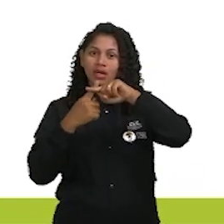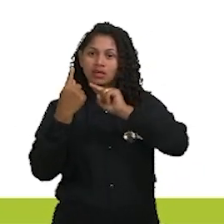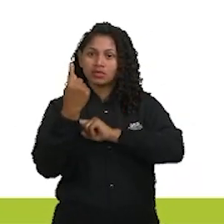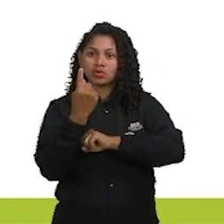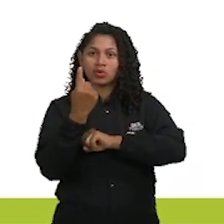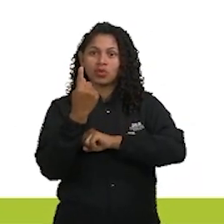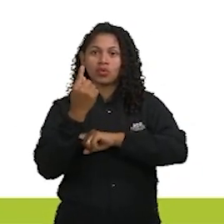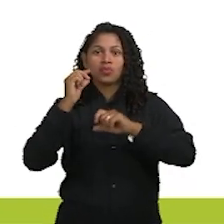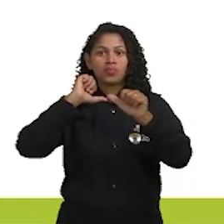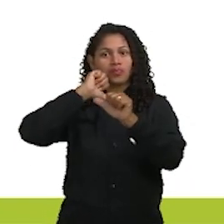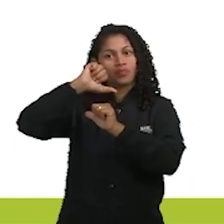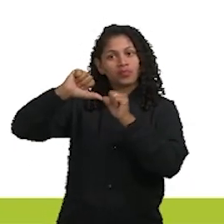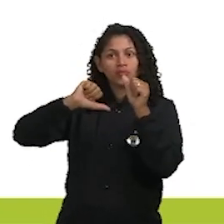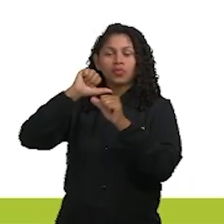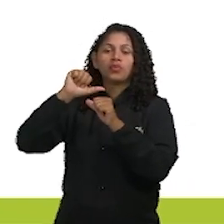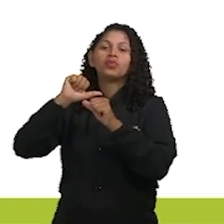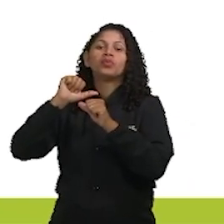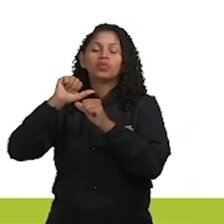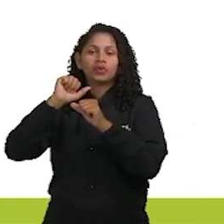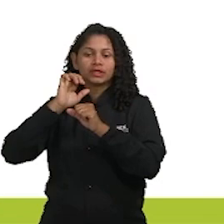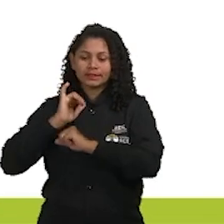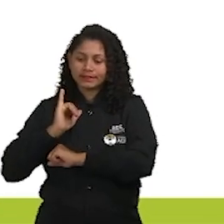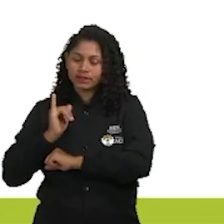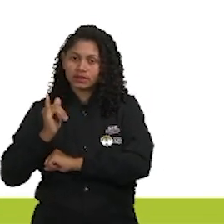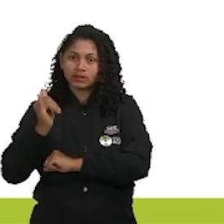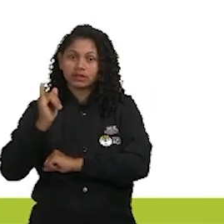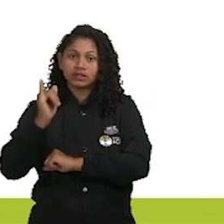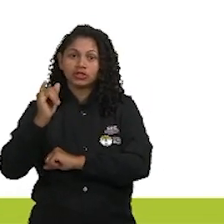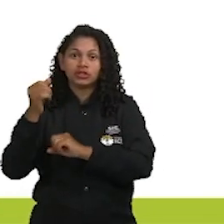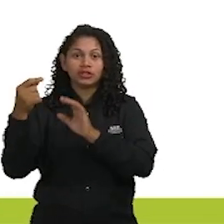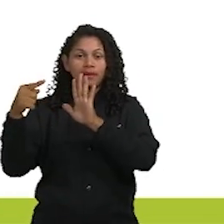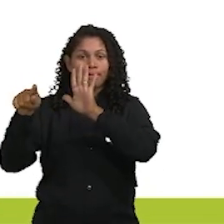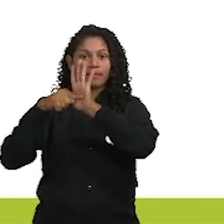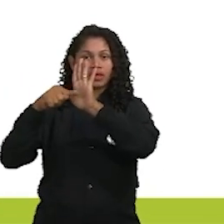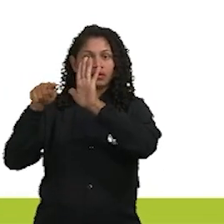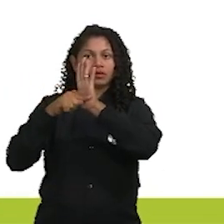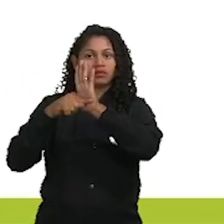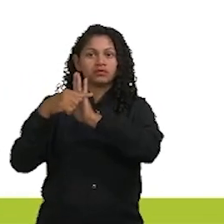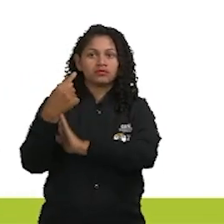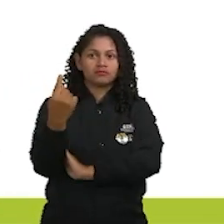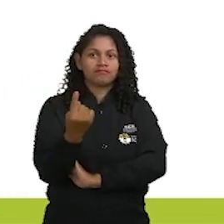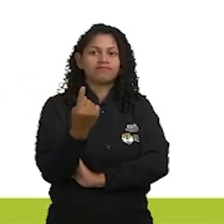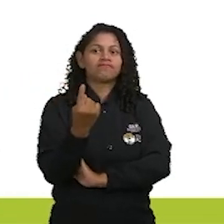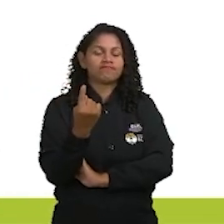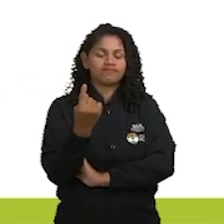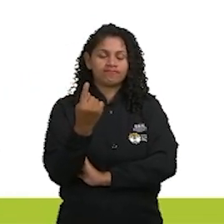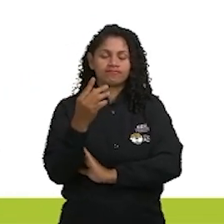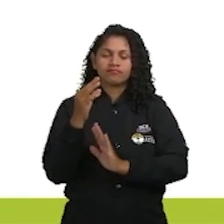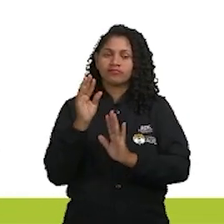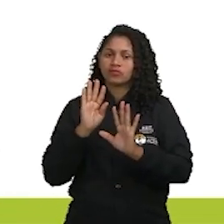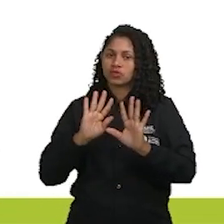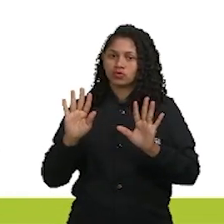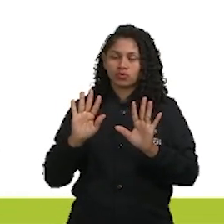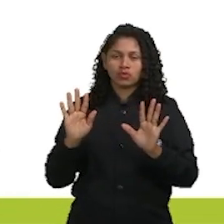desse momento, ter carga menos 1. Essa é a exceção do